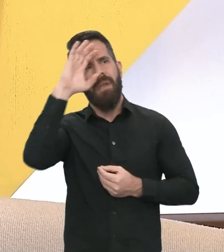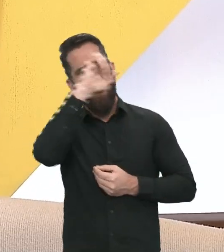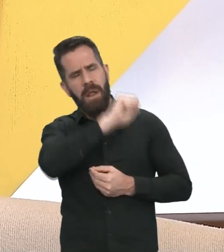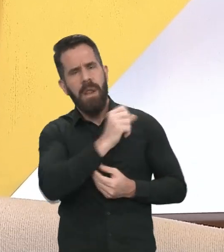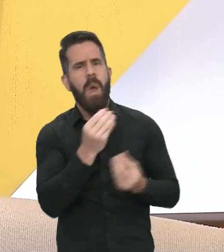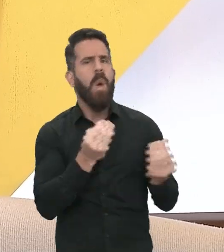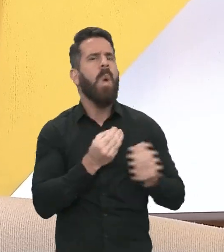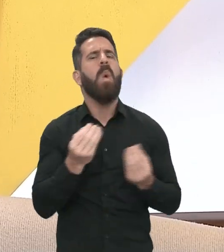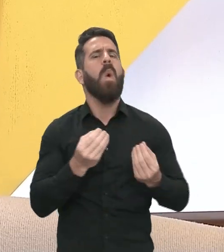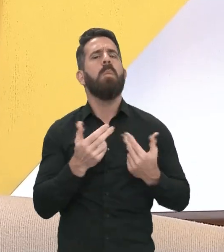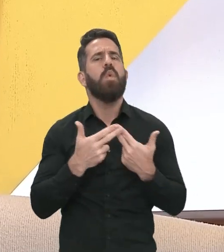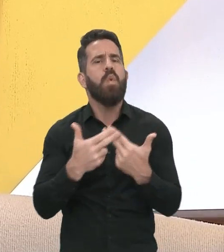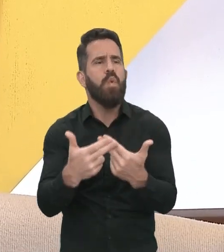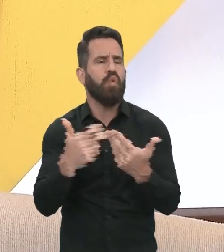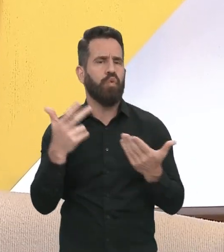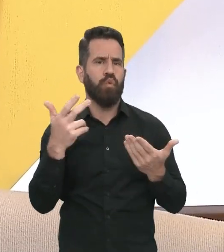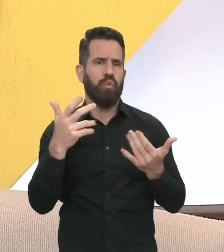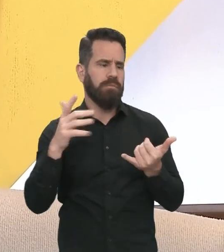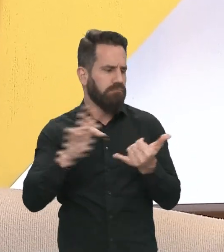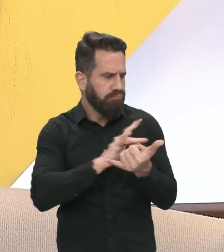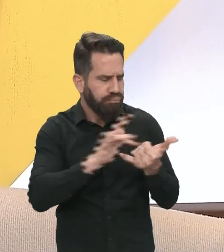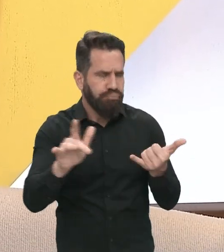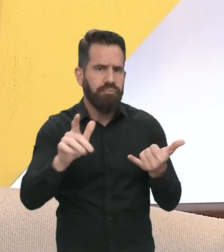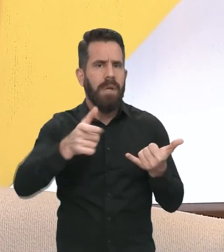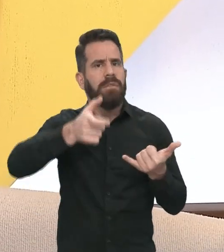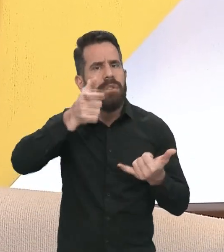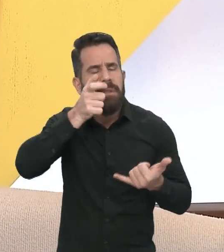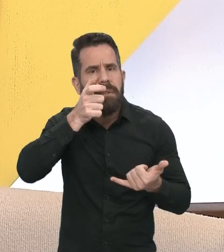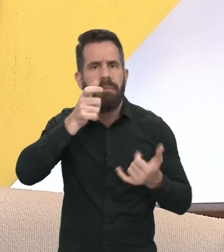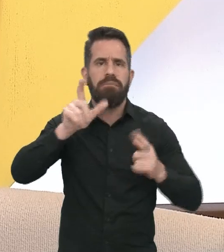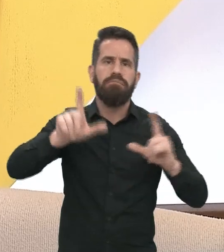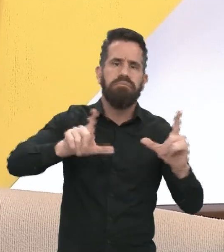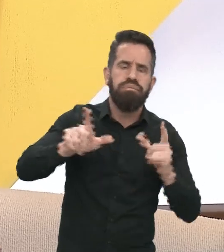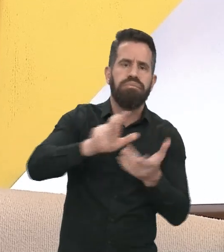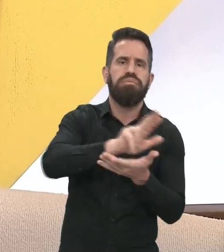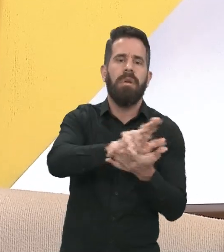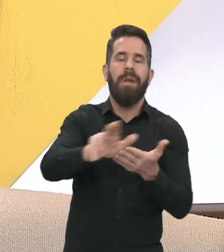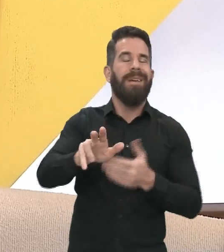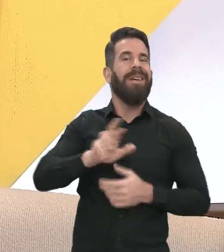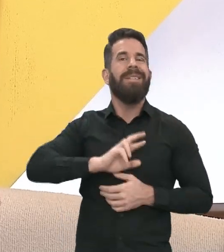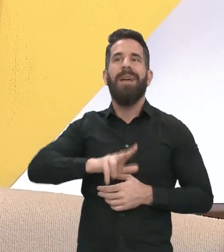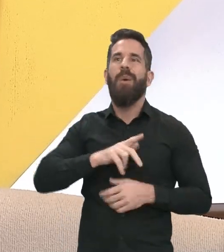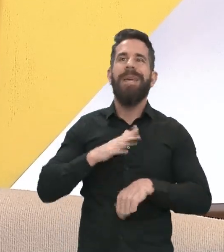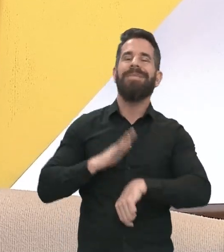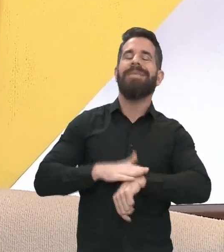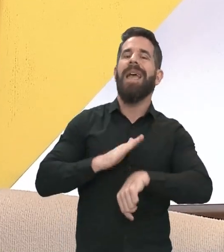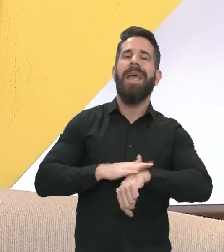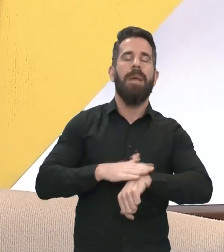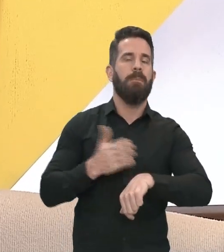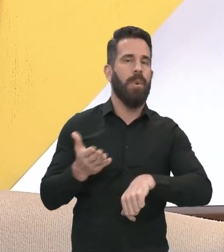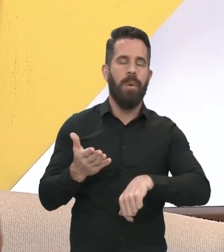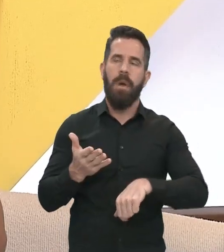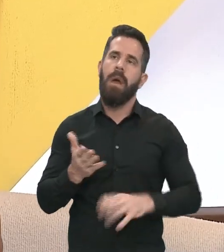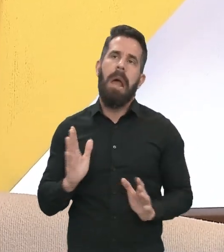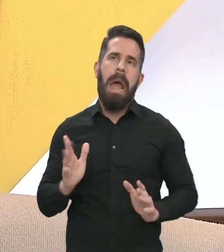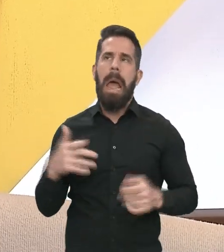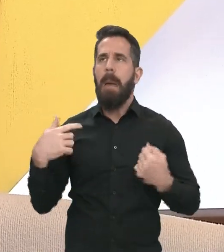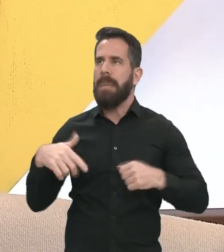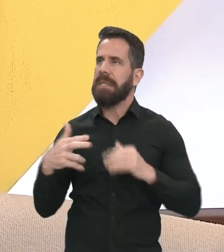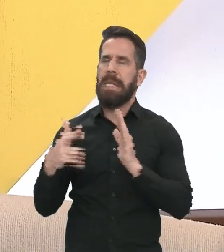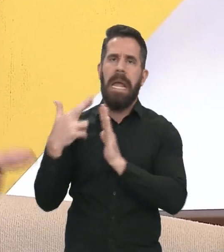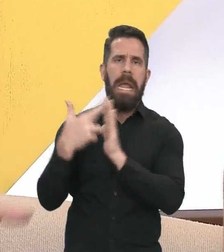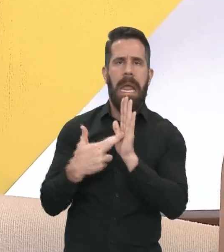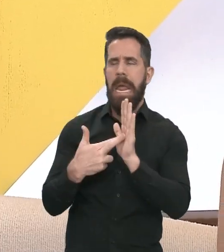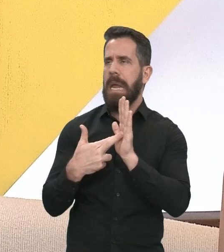vai considerar que esse uso não se limita ao tempo de tela. Então, não é só dizer, bom, a criança